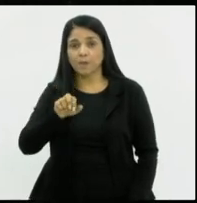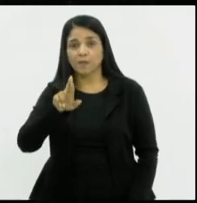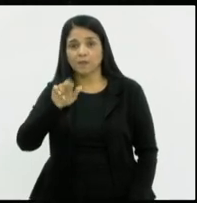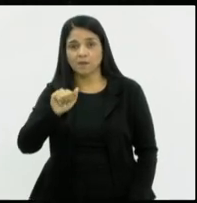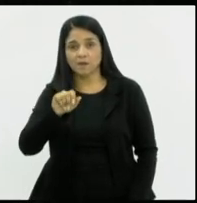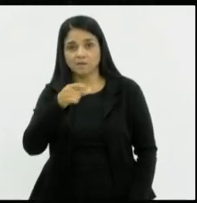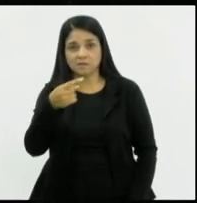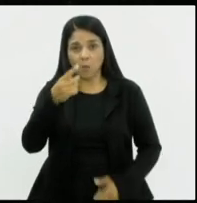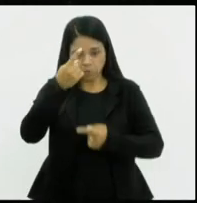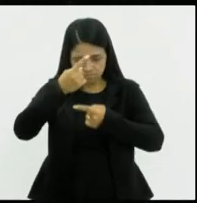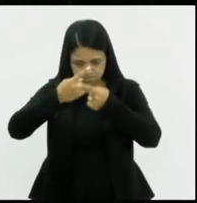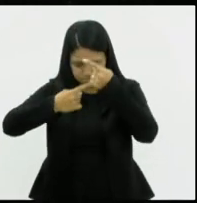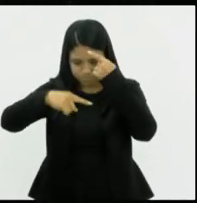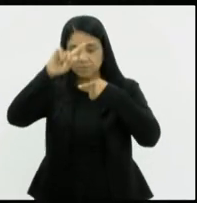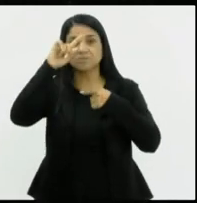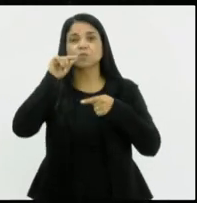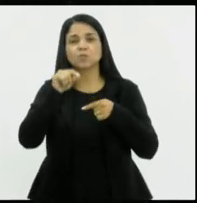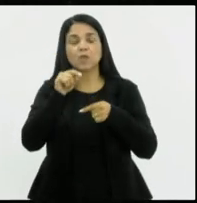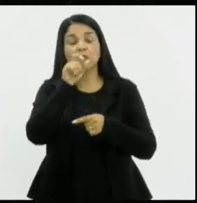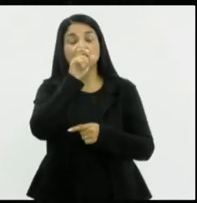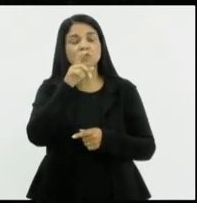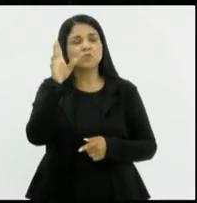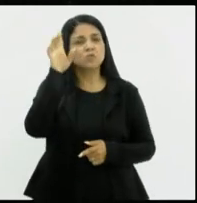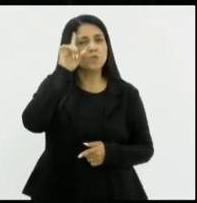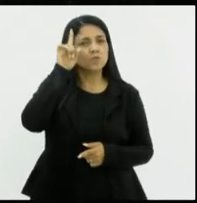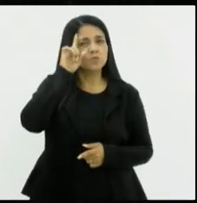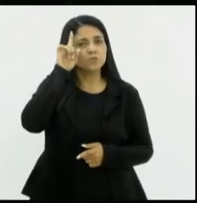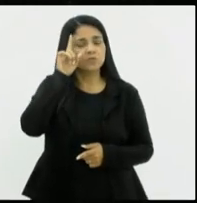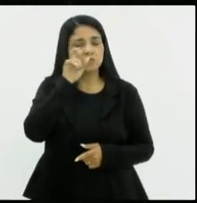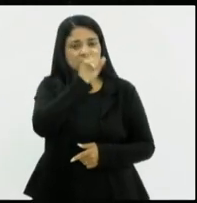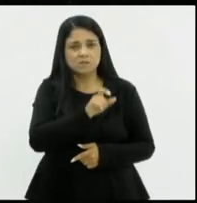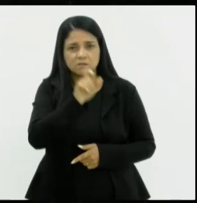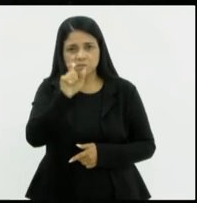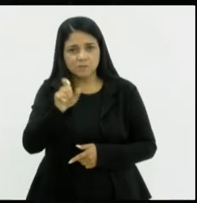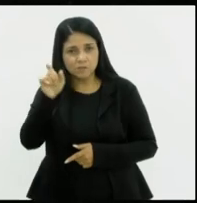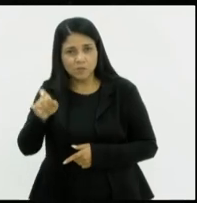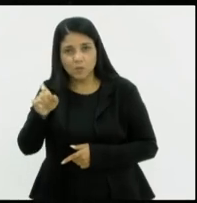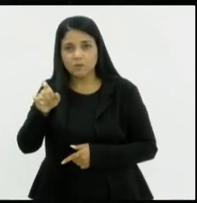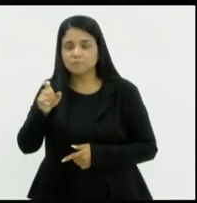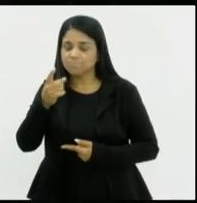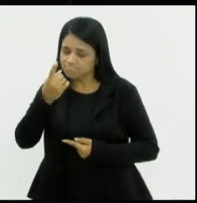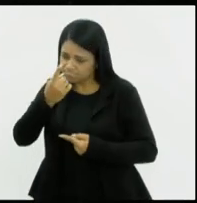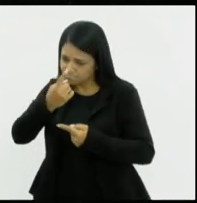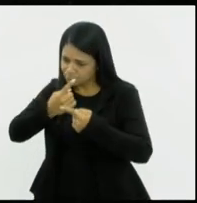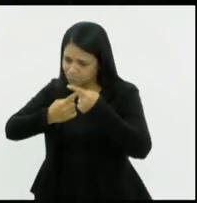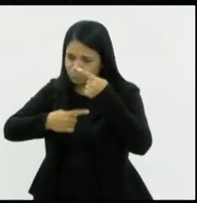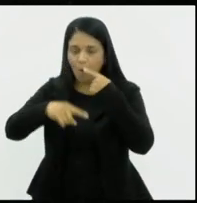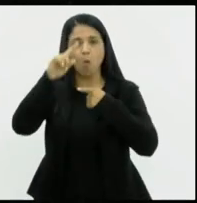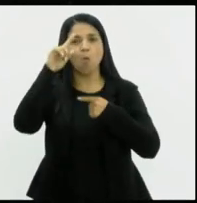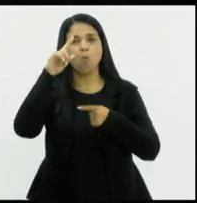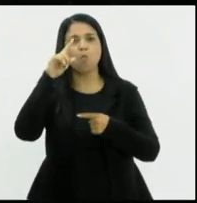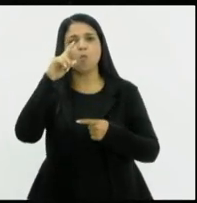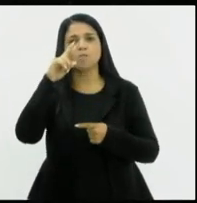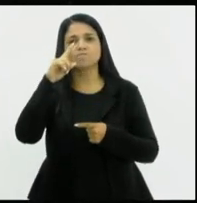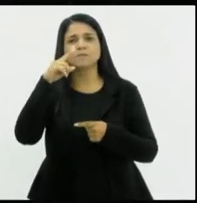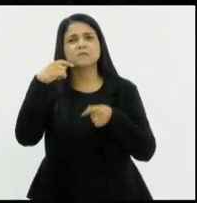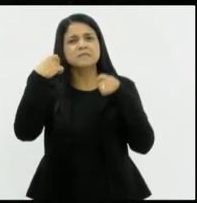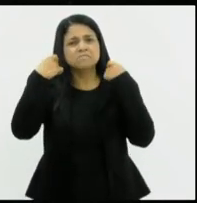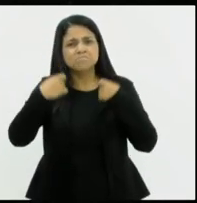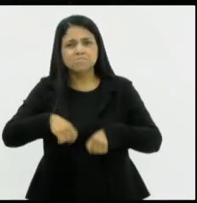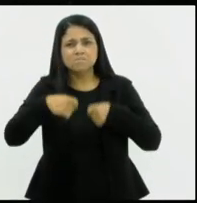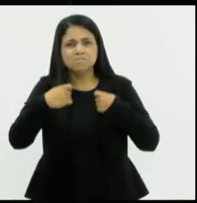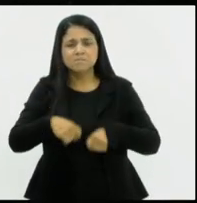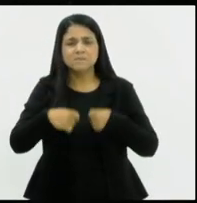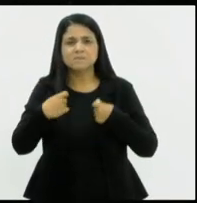cada dia essas pessoas se superam. E nós precisamos muito de